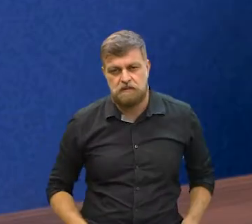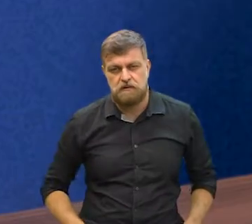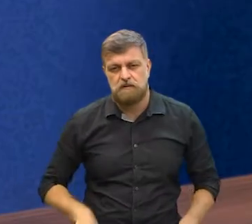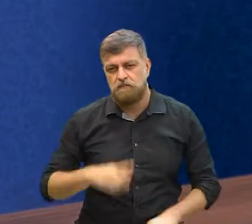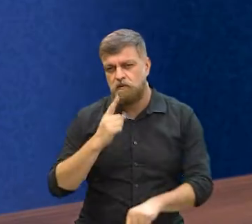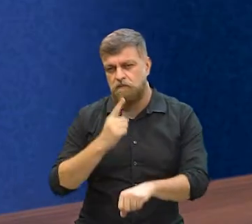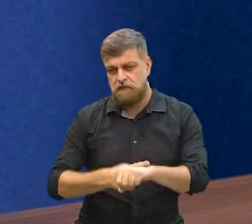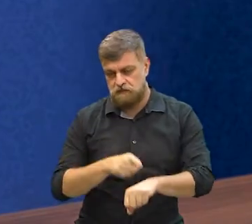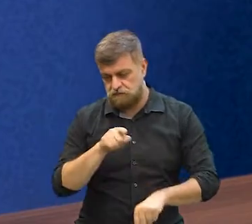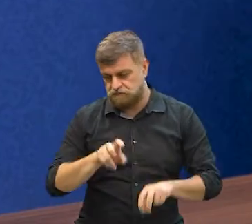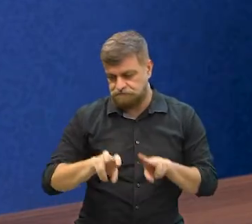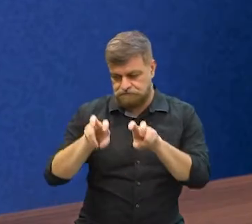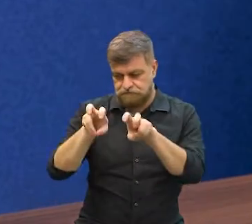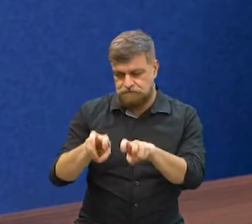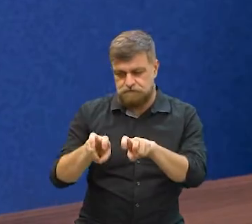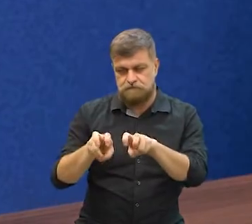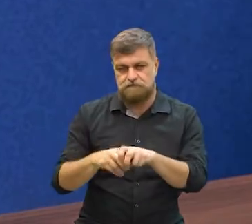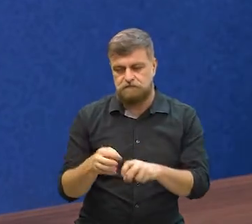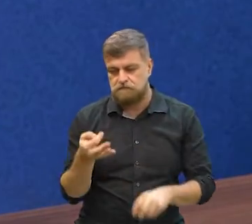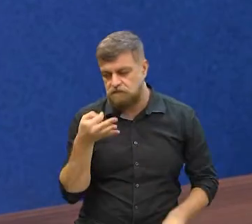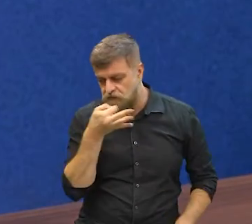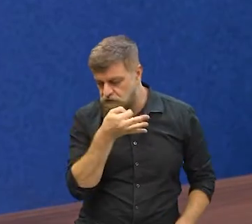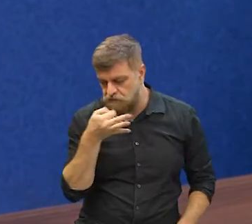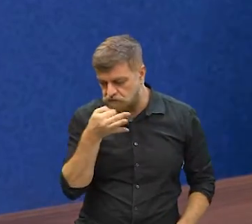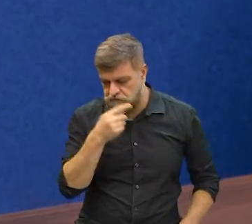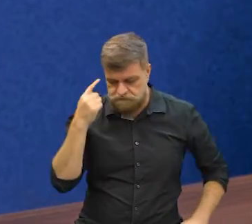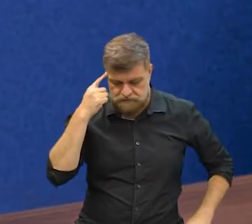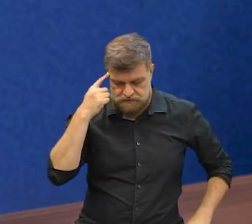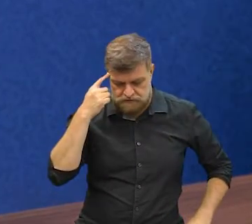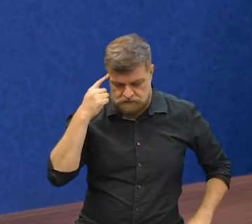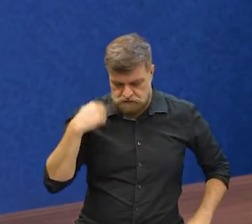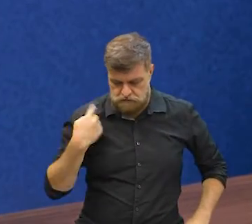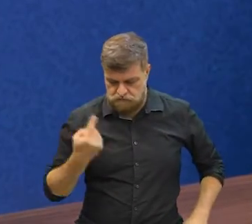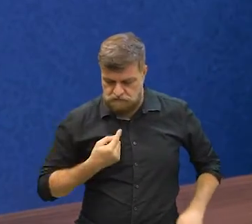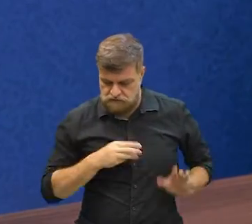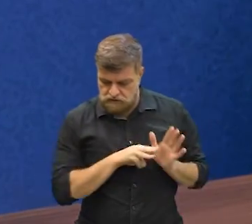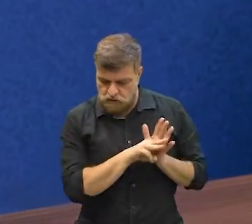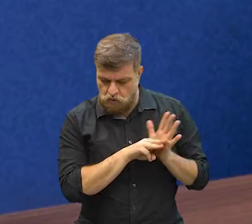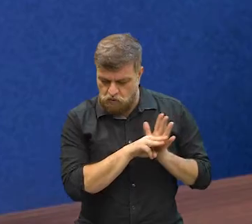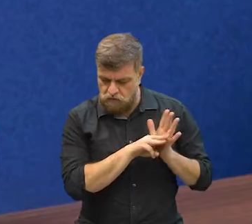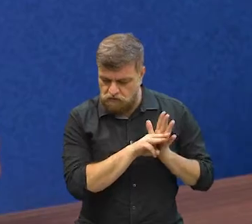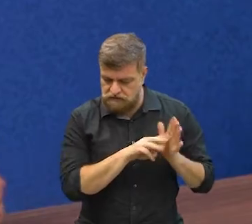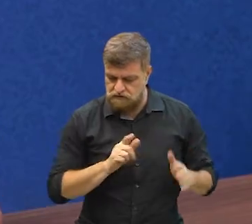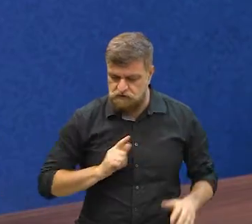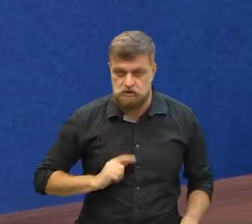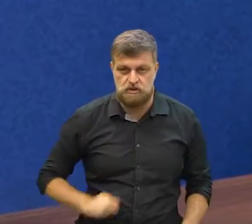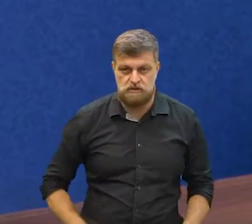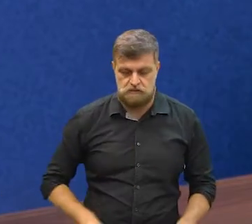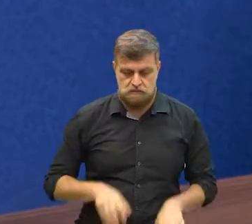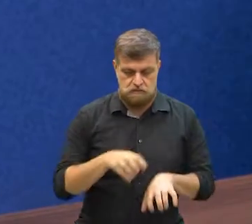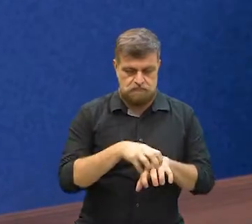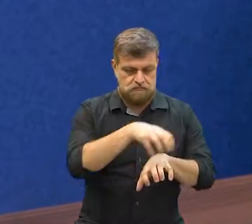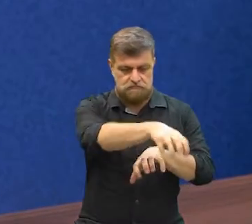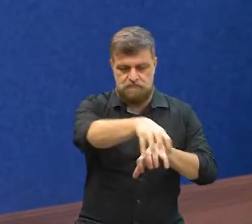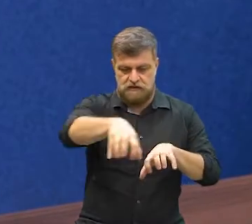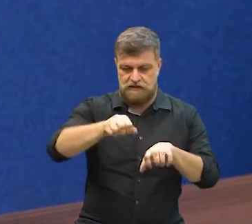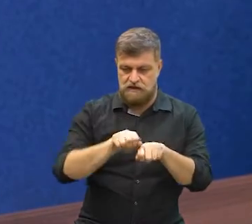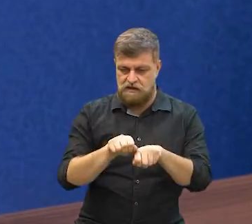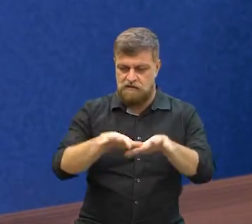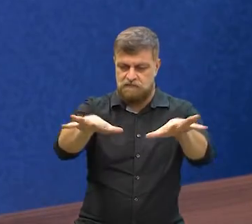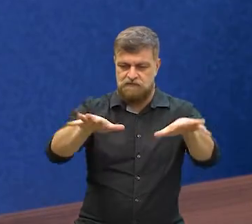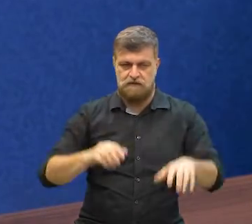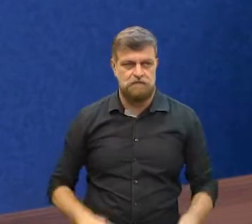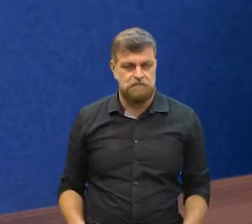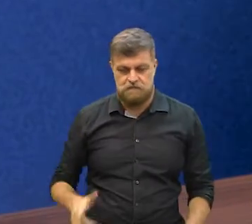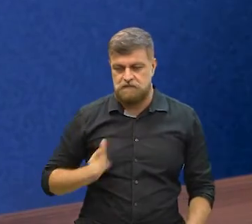investimento. Em que momento vocês sentaram e disseram: é hora de pensar num modelo de franquia e é hora de sair